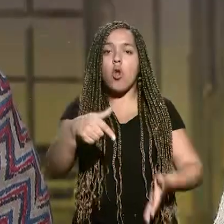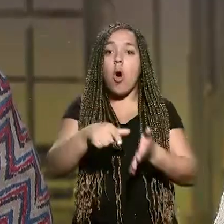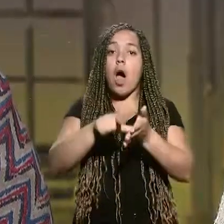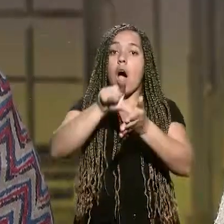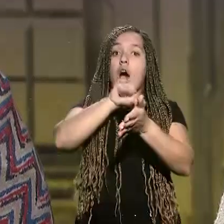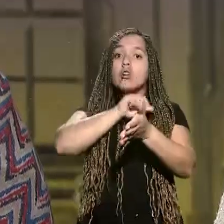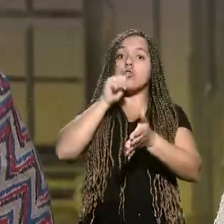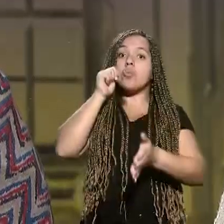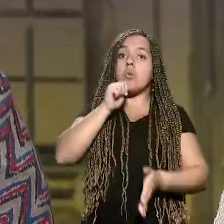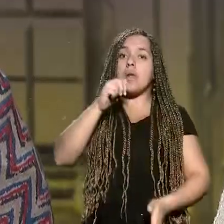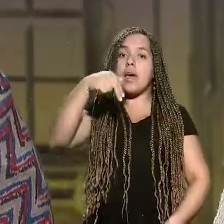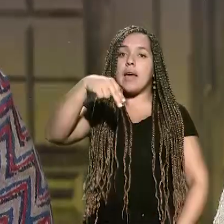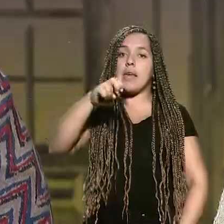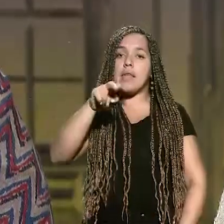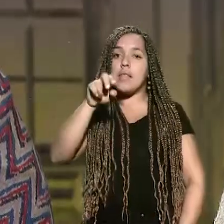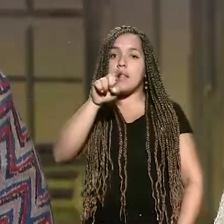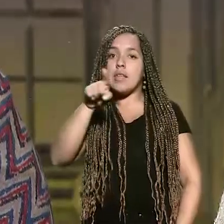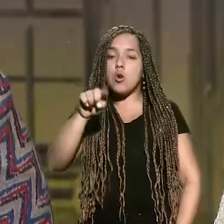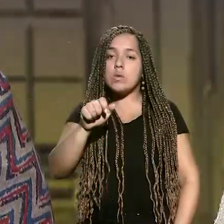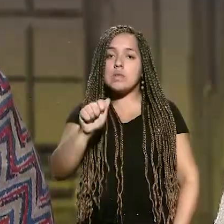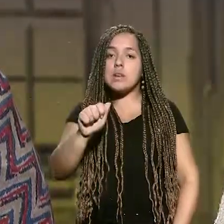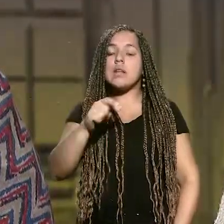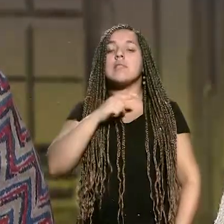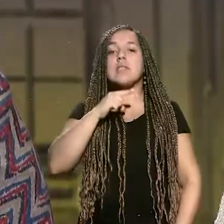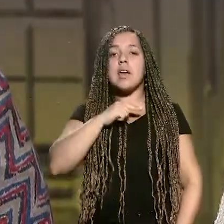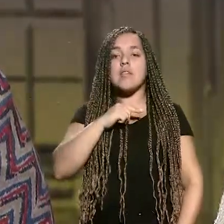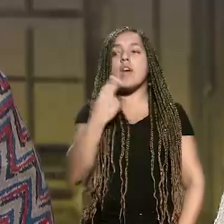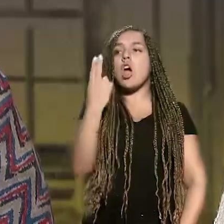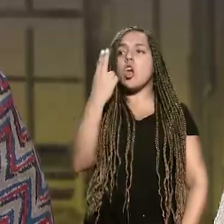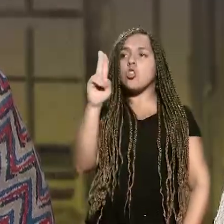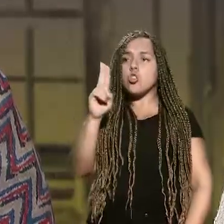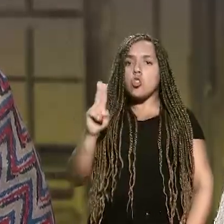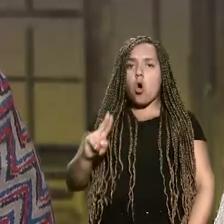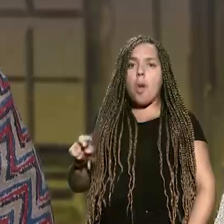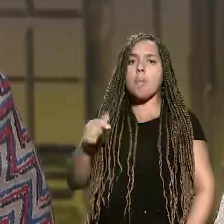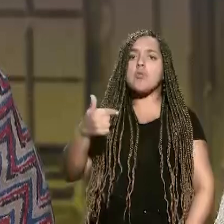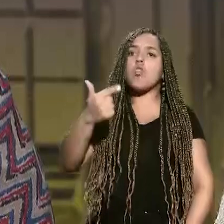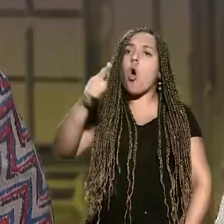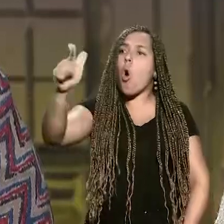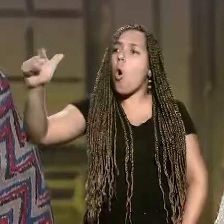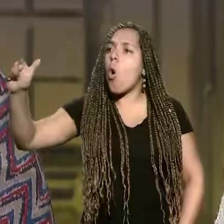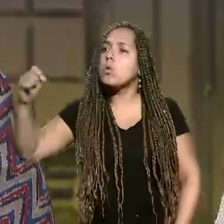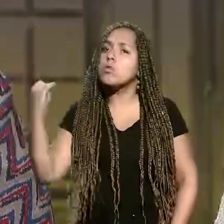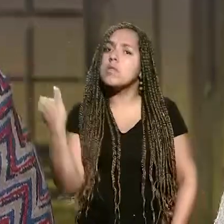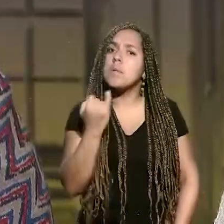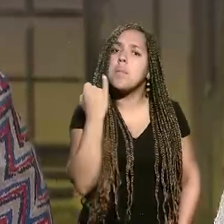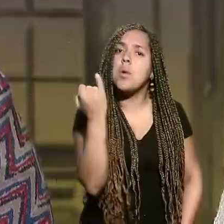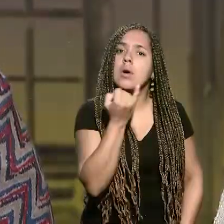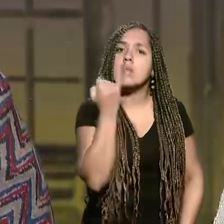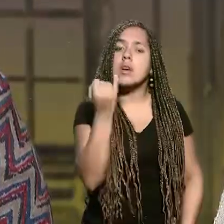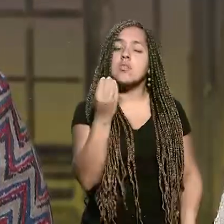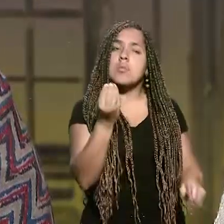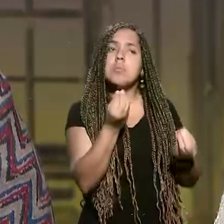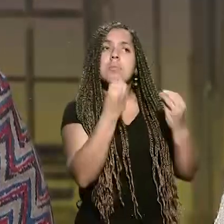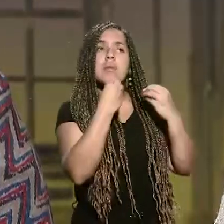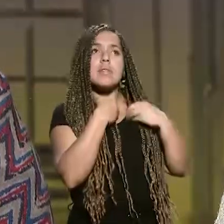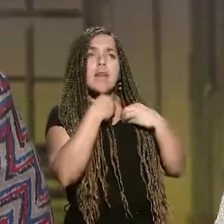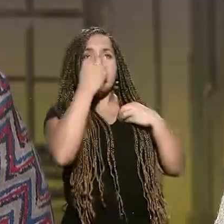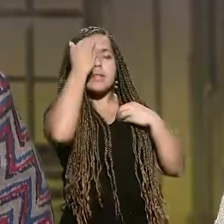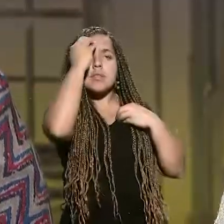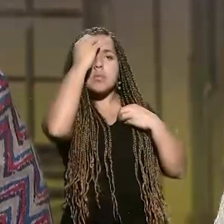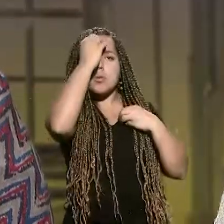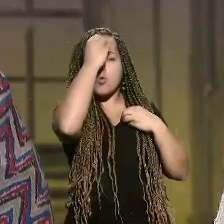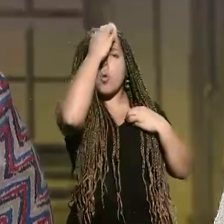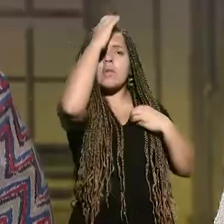Souza Santos. Antes da Neuza Souza, a gente teve outros nomes poderosos para entender racismo no